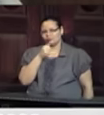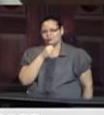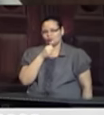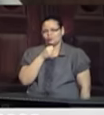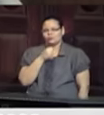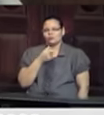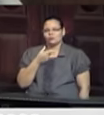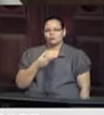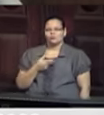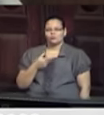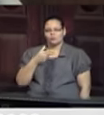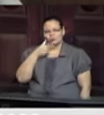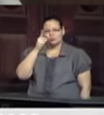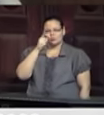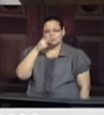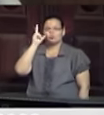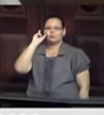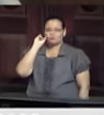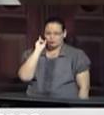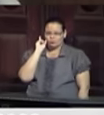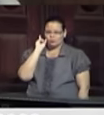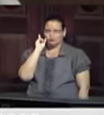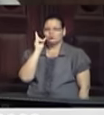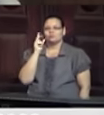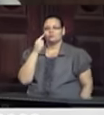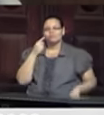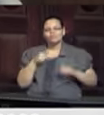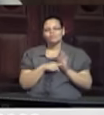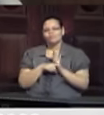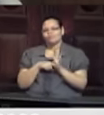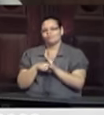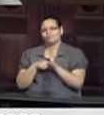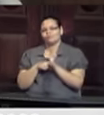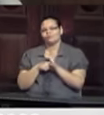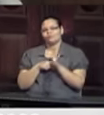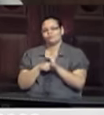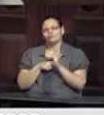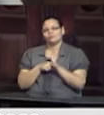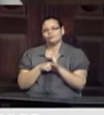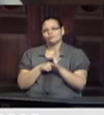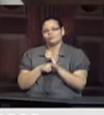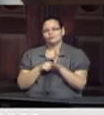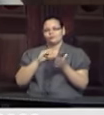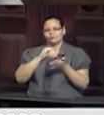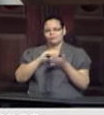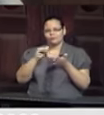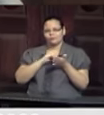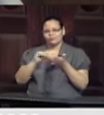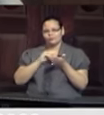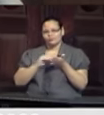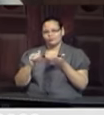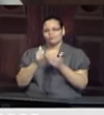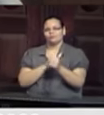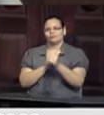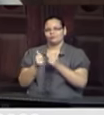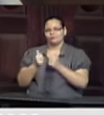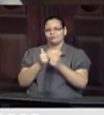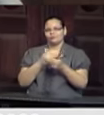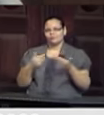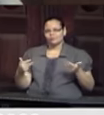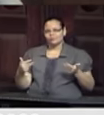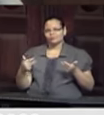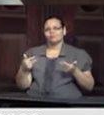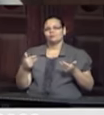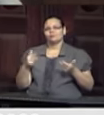de anteontem, verificamos que a Secretaria de Esportes